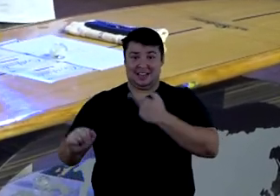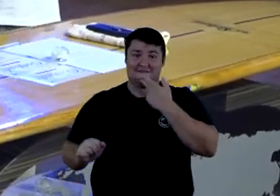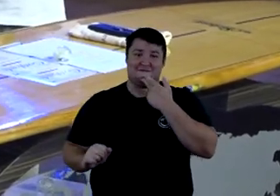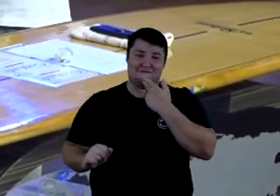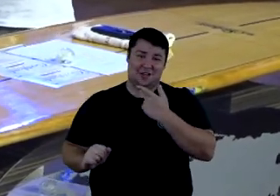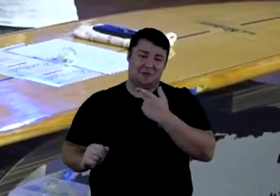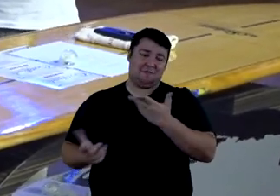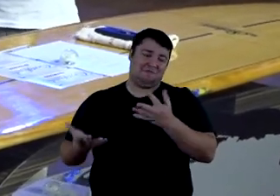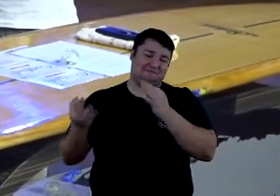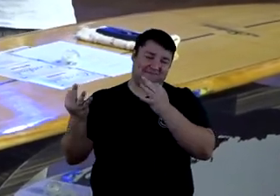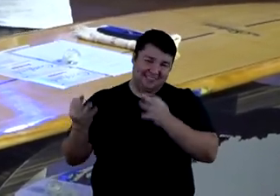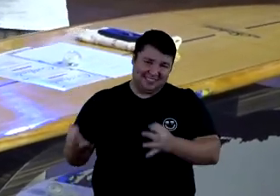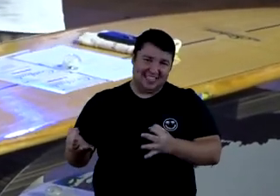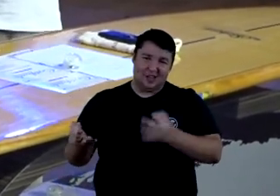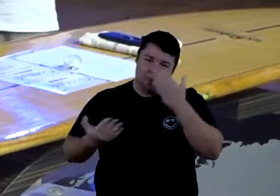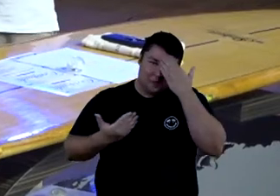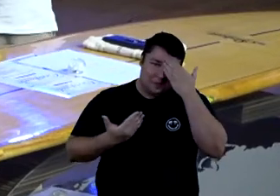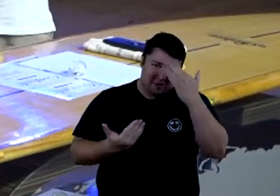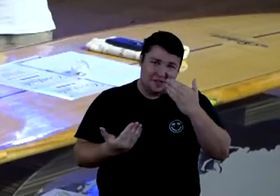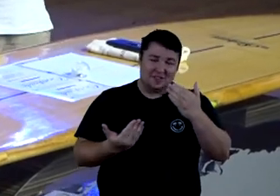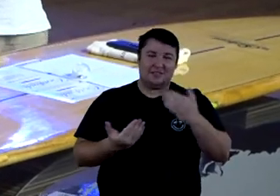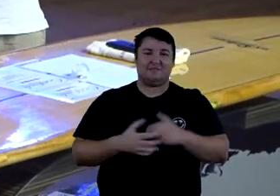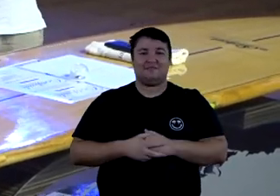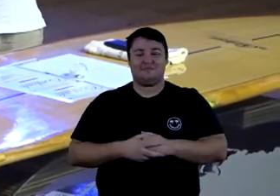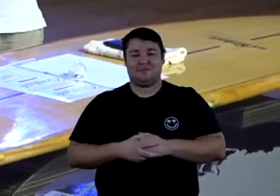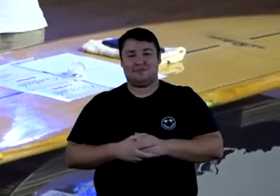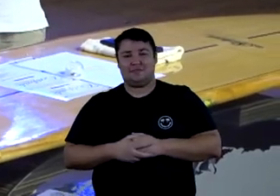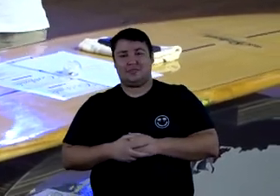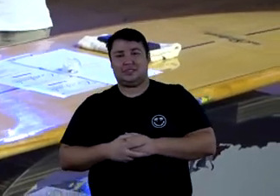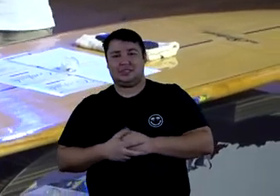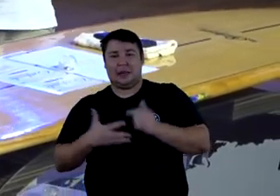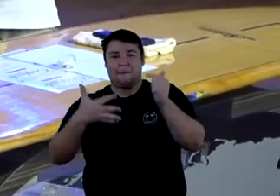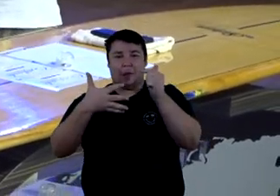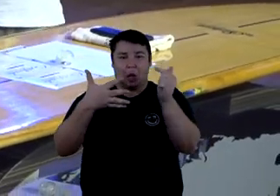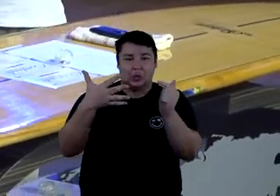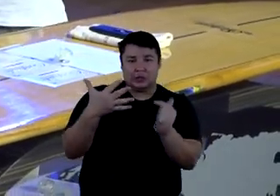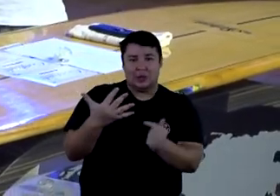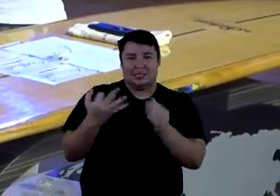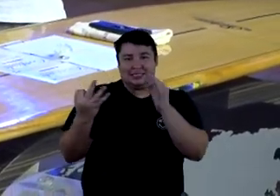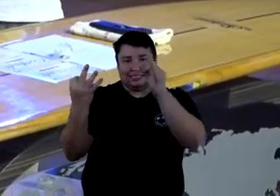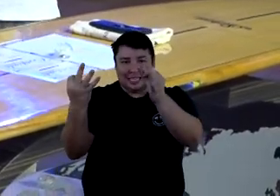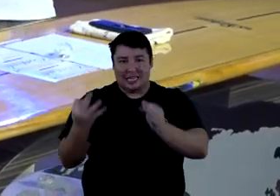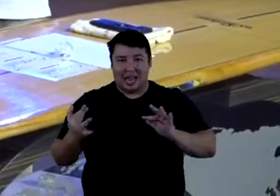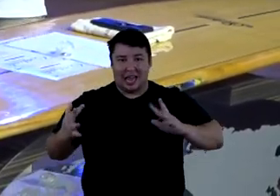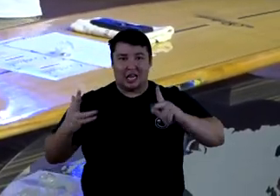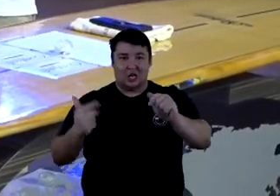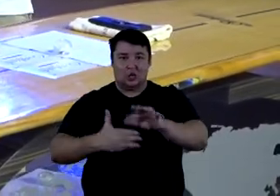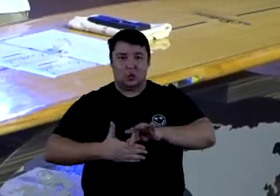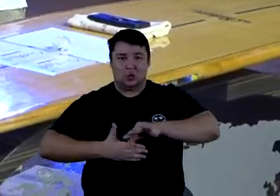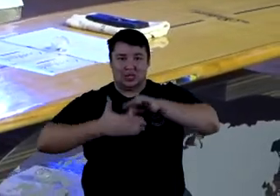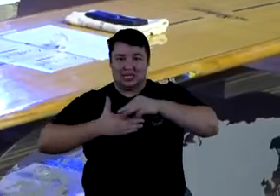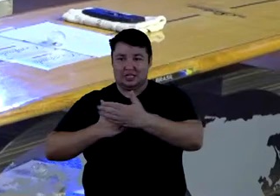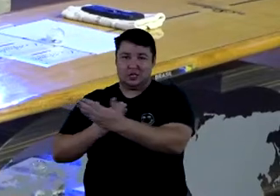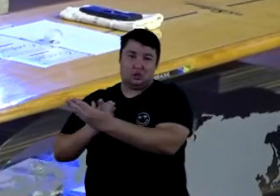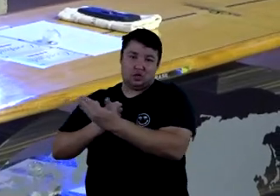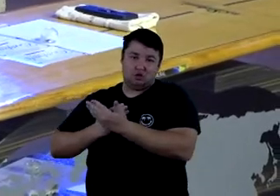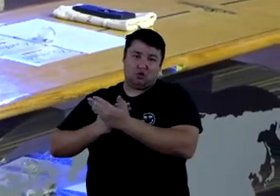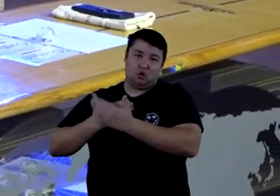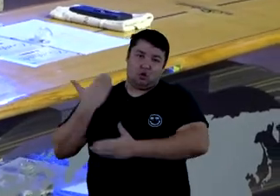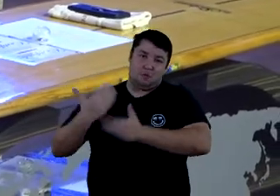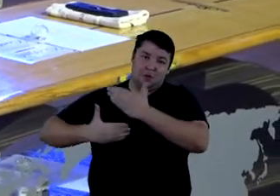palavras com relação ao agradecimento, pontuando ali atentamente a todos que participaram desse